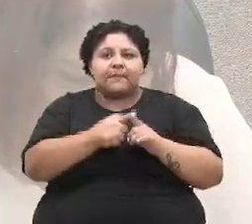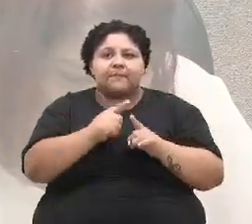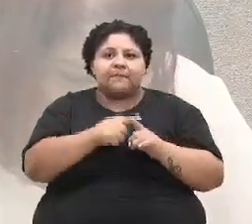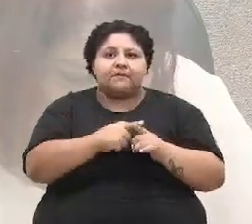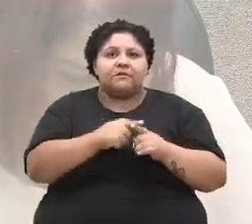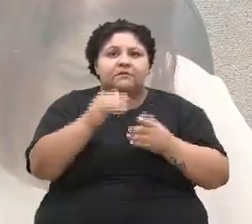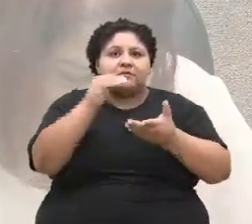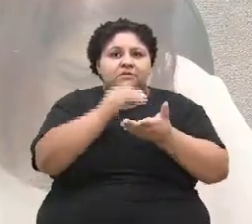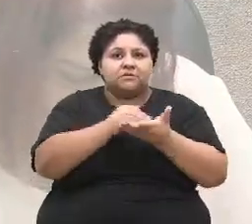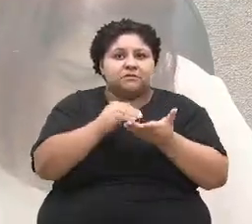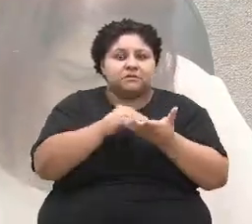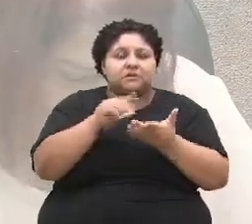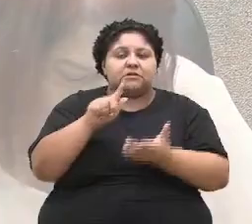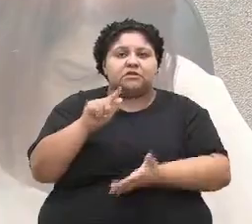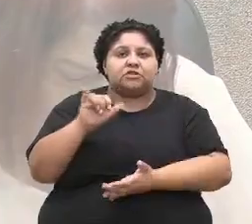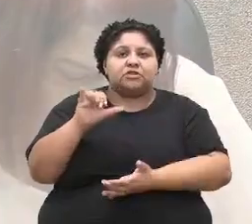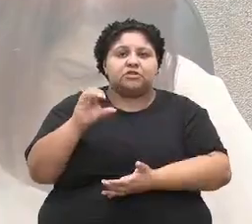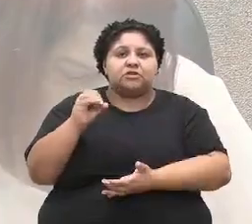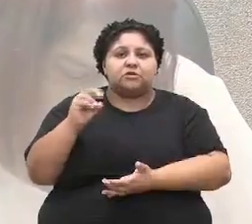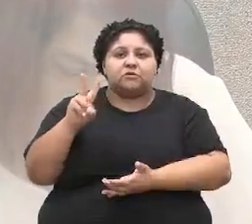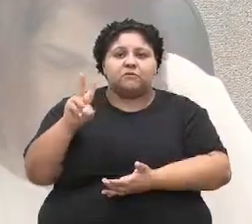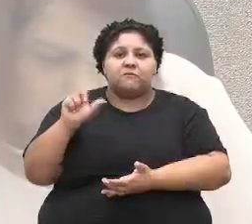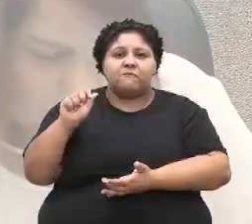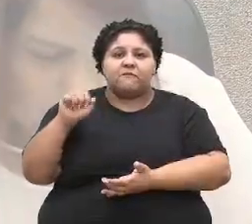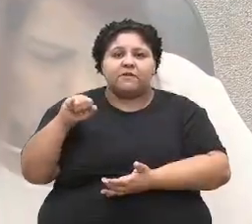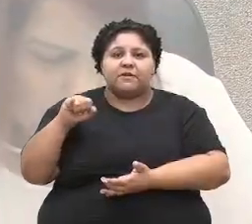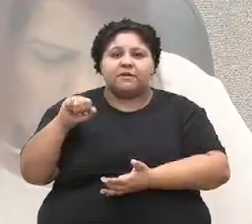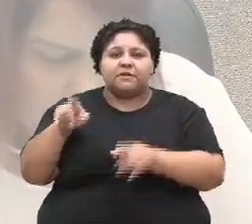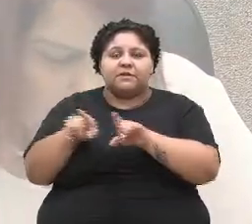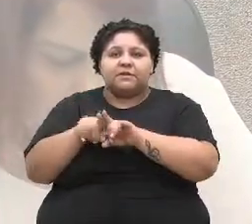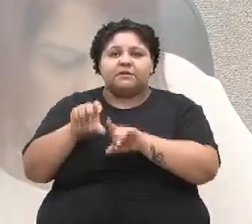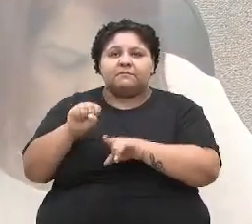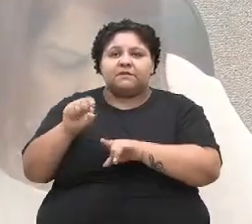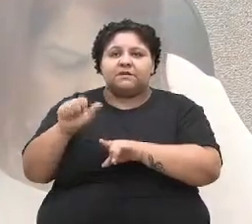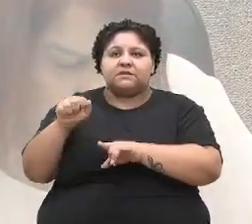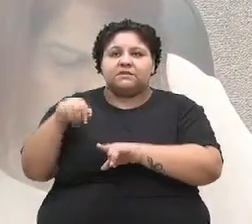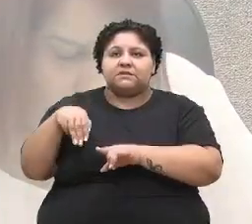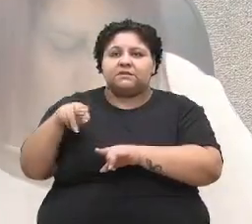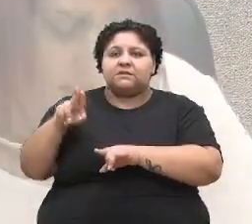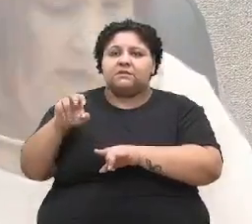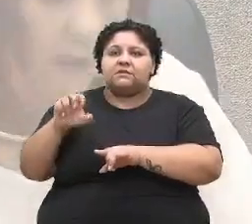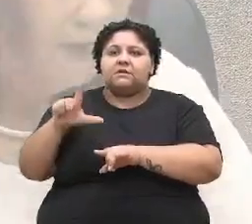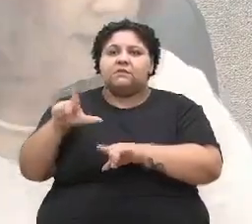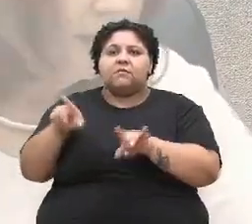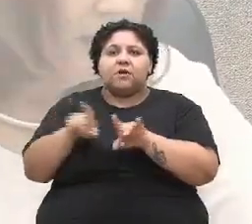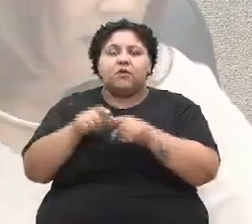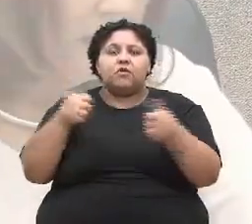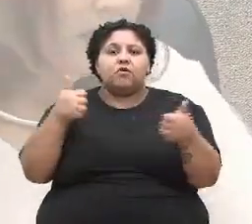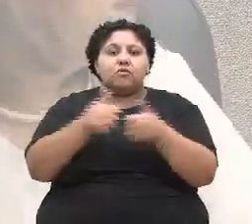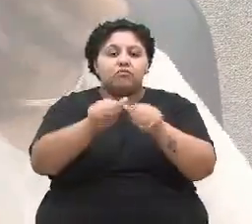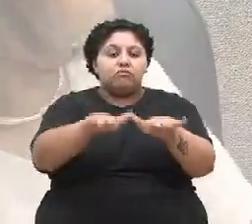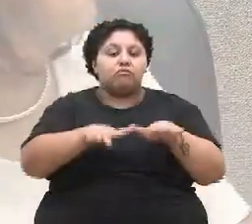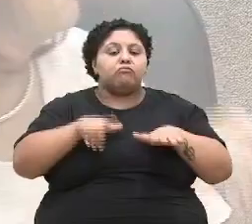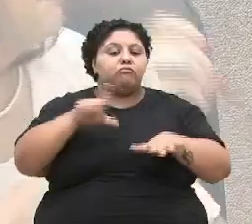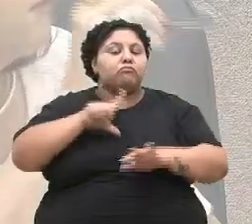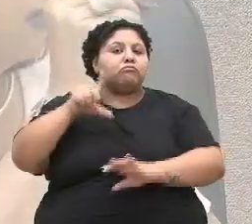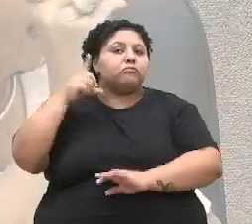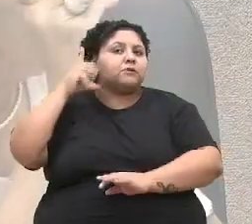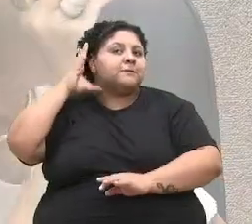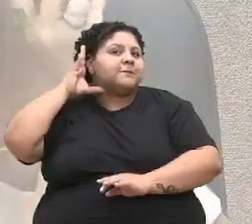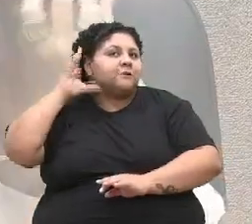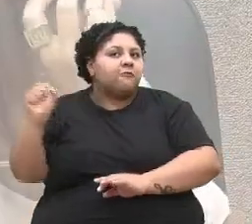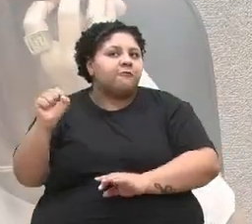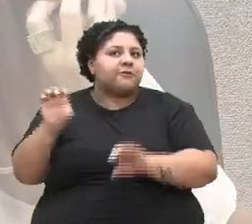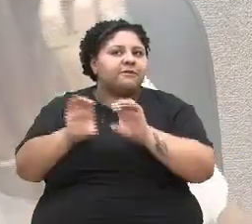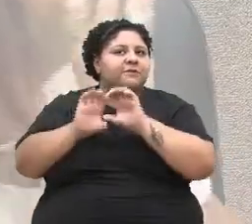secretário Giovanni e também o Samuel, né, que estão aqui, o servidor Samuel, eles têm ouvido as comunidades,